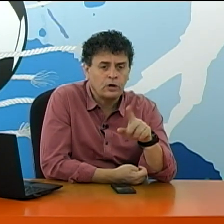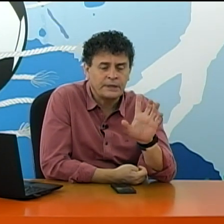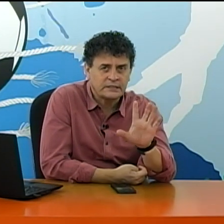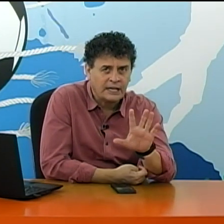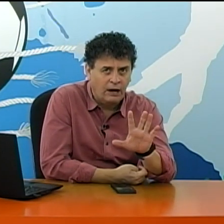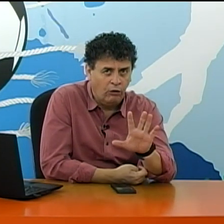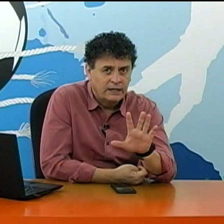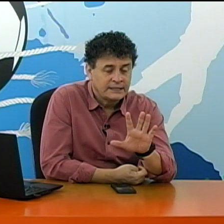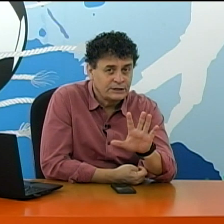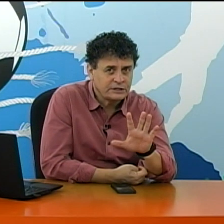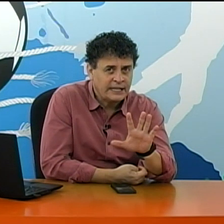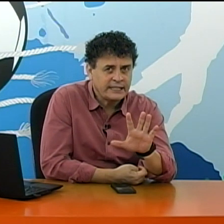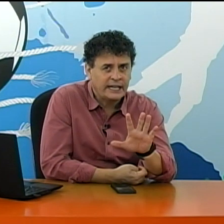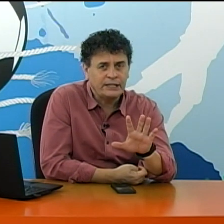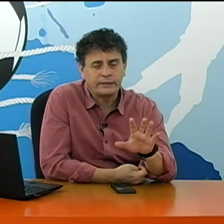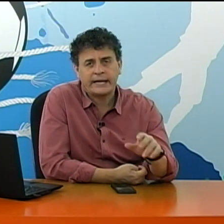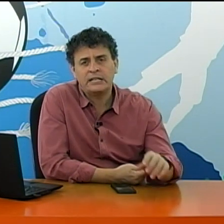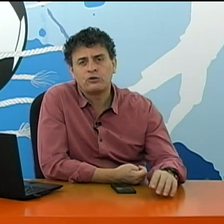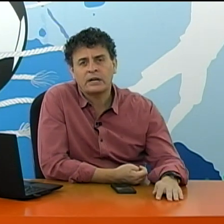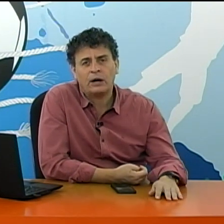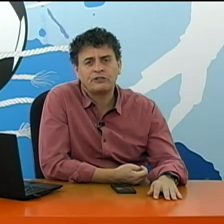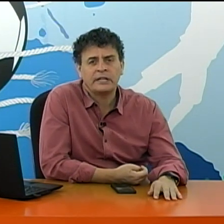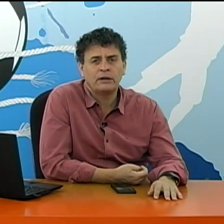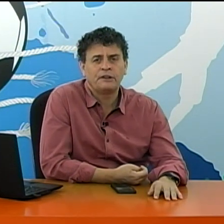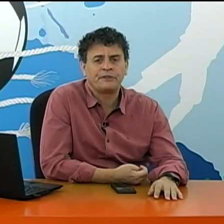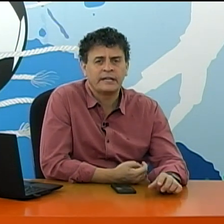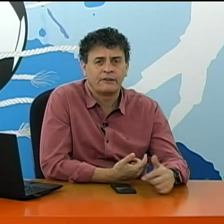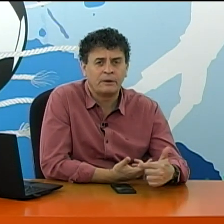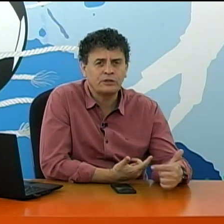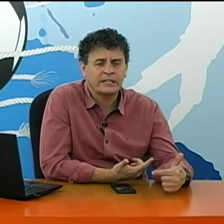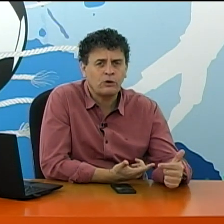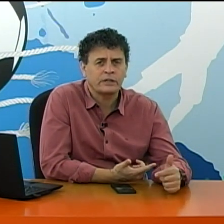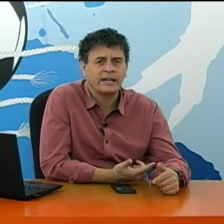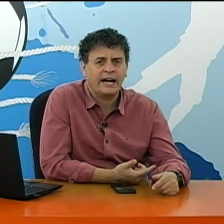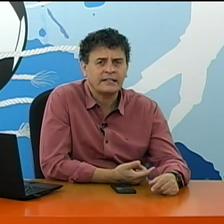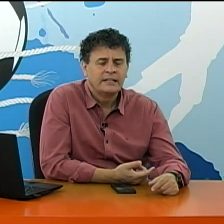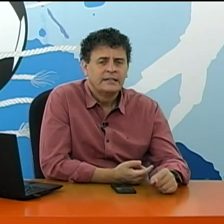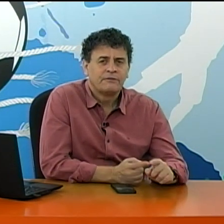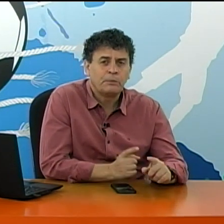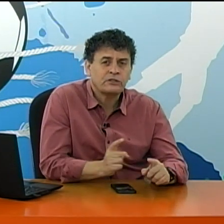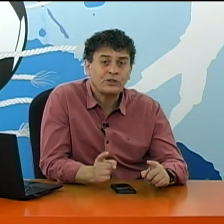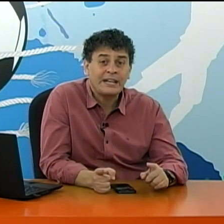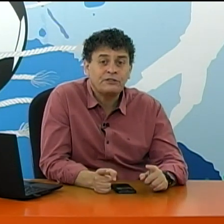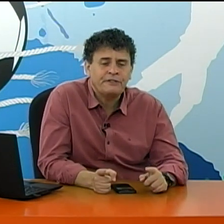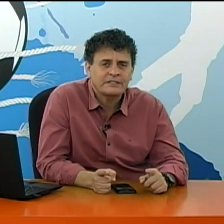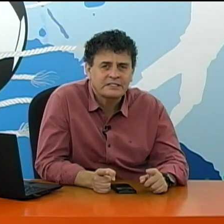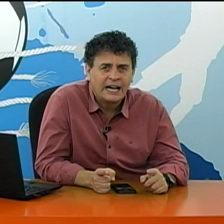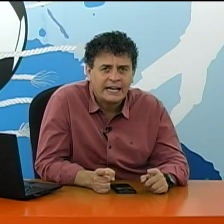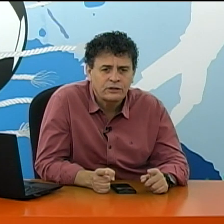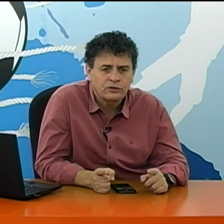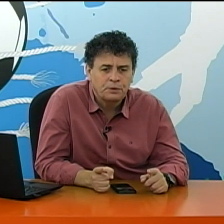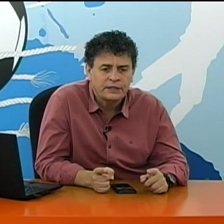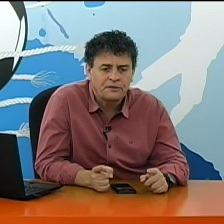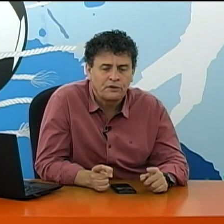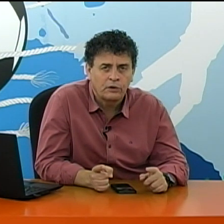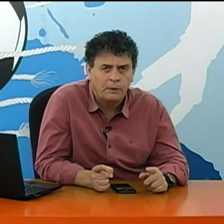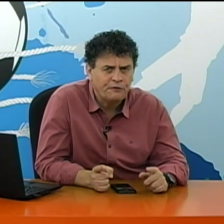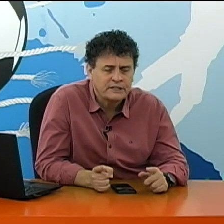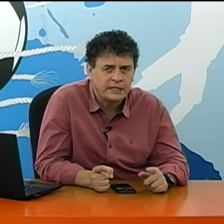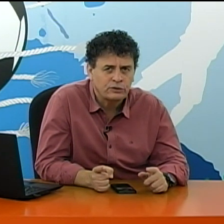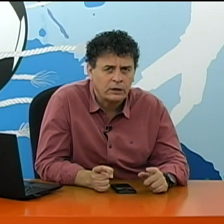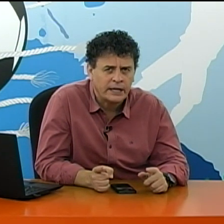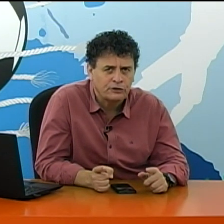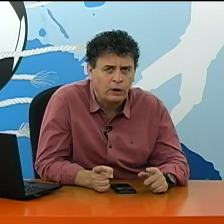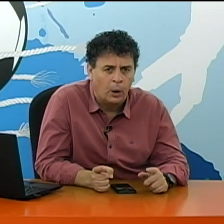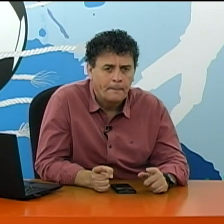evento do Comercial. Não sai daí. O técnico Claudinei Oliveira, vamos recordar, vamos ver os adversários do Botafogo. Vamos